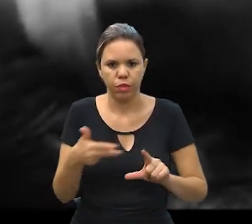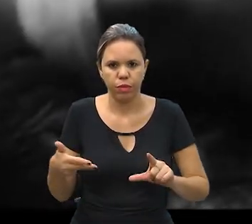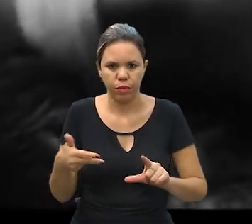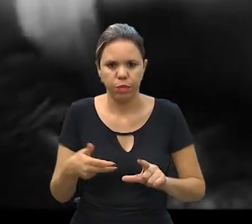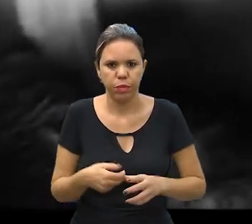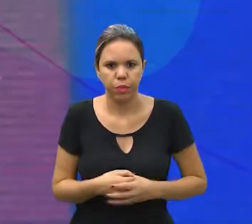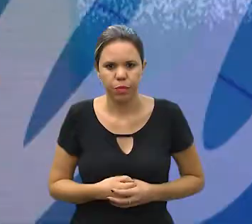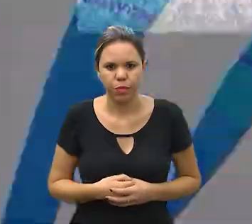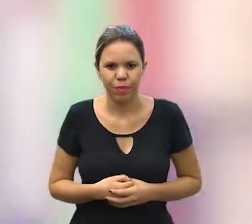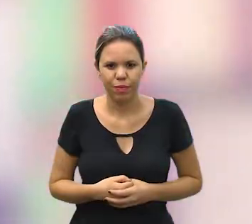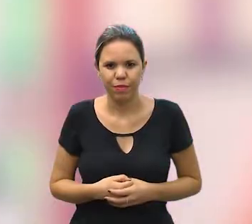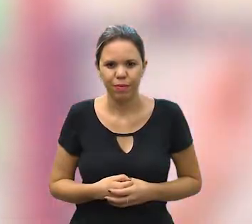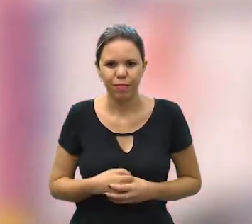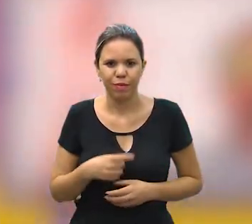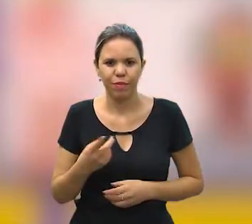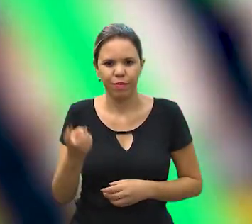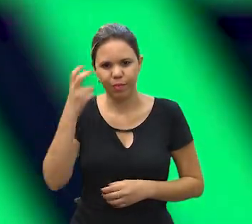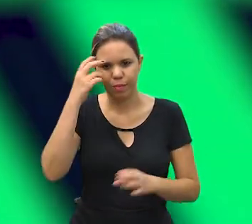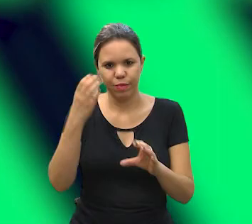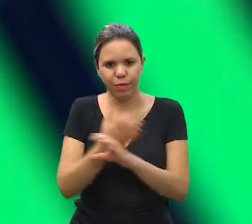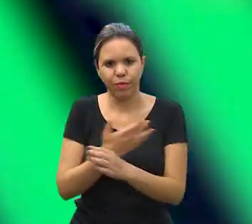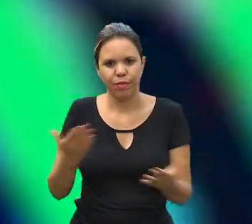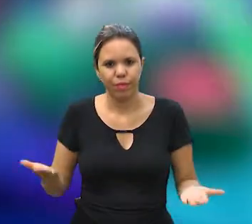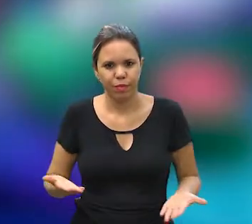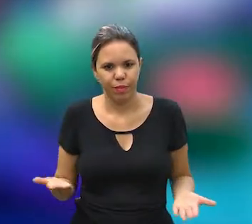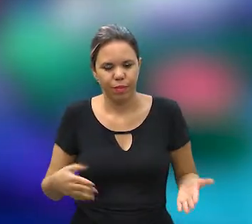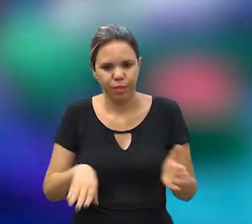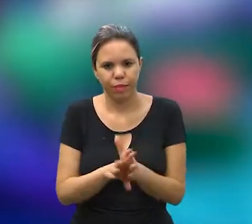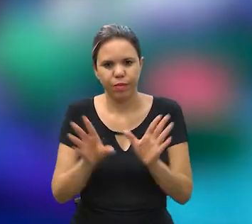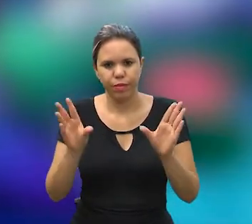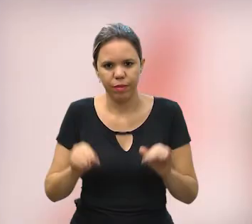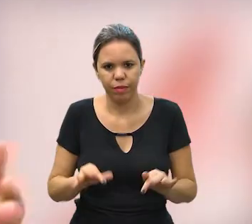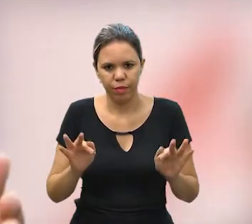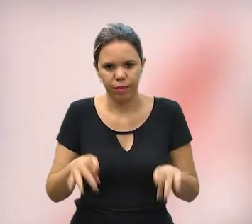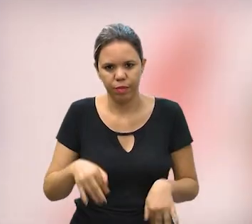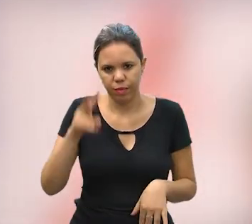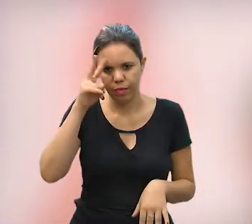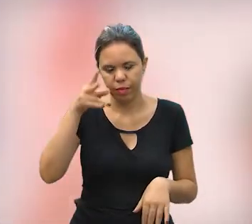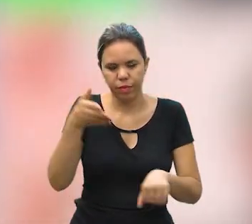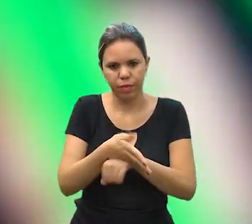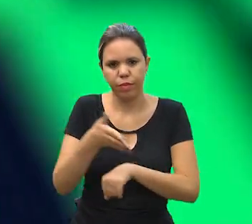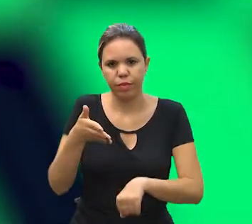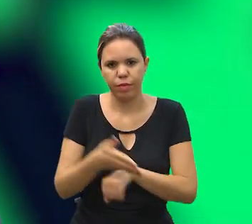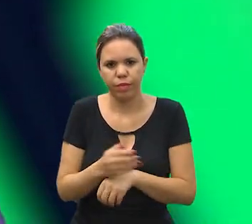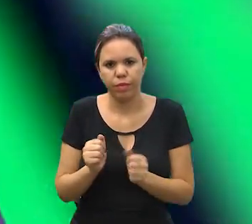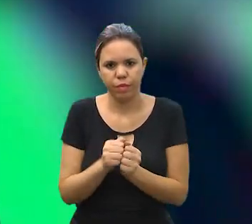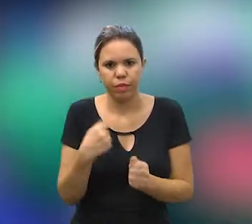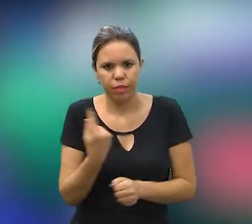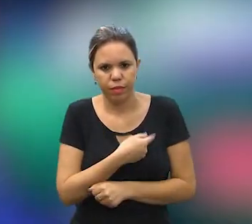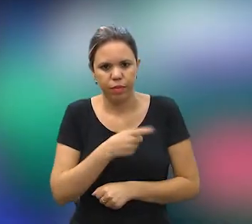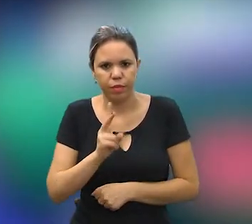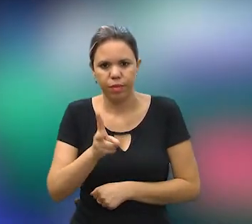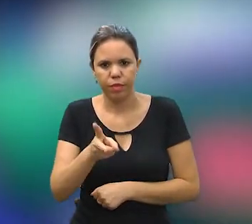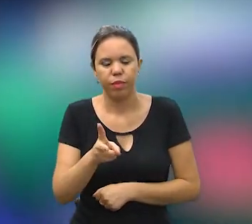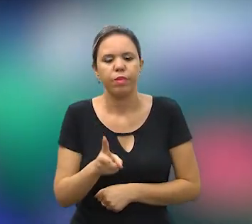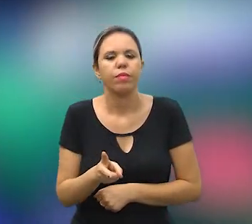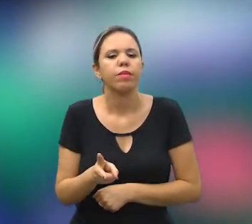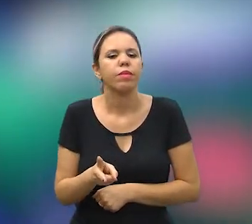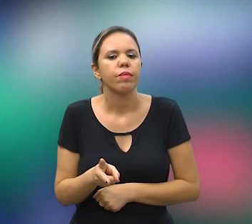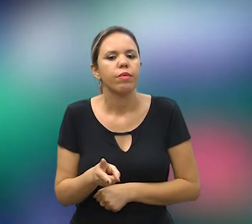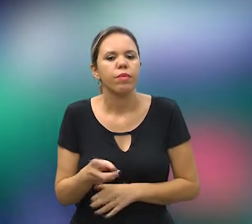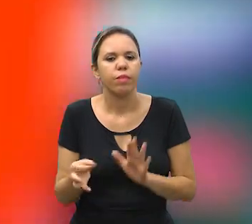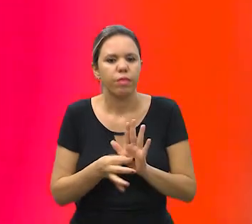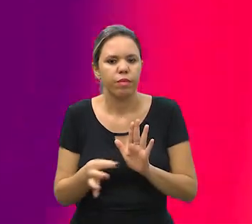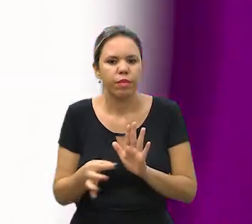da Netflix. Valeu, pessoal! Cultura Total de hoje chega ao fim. Lembrando que você pode participar conosco, sempre